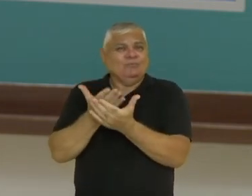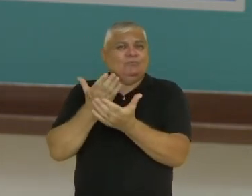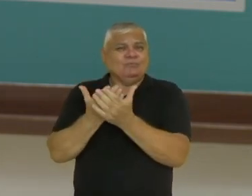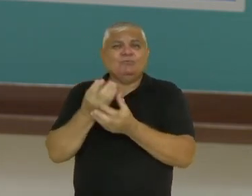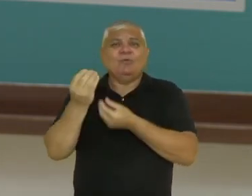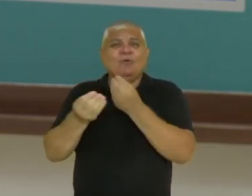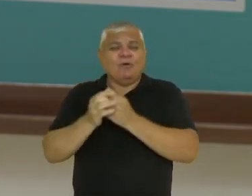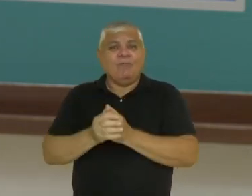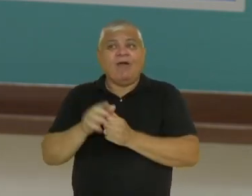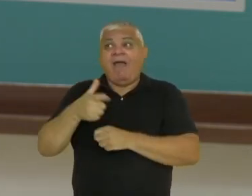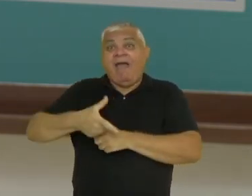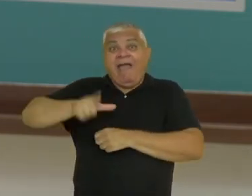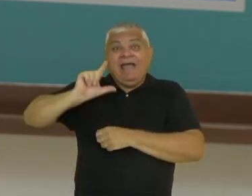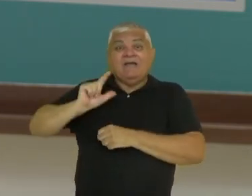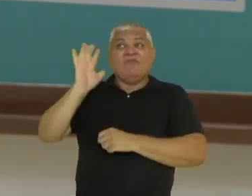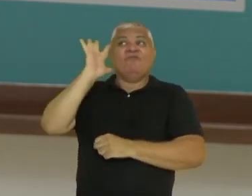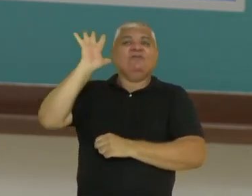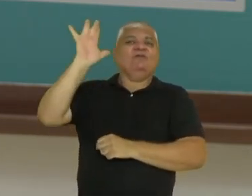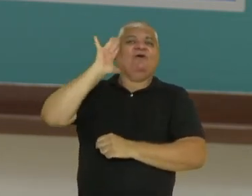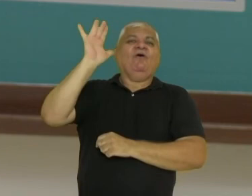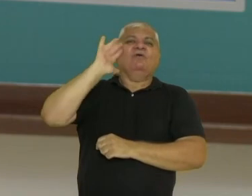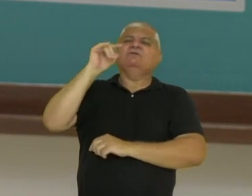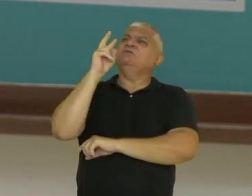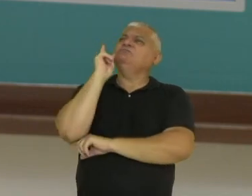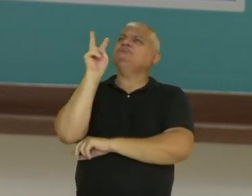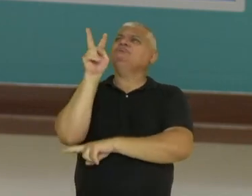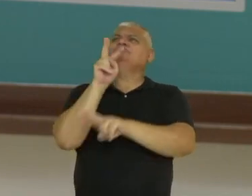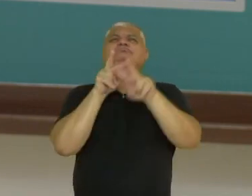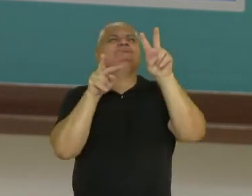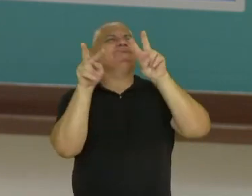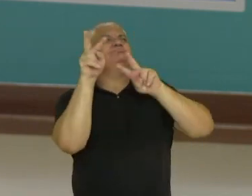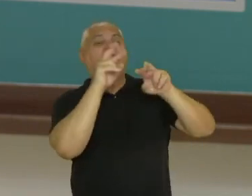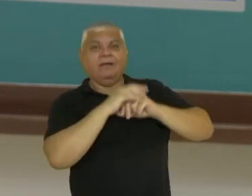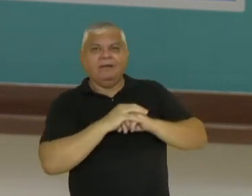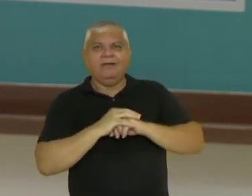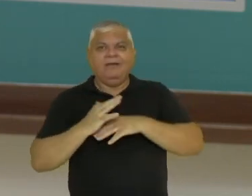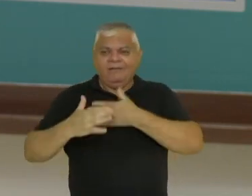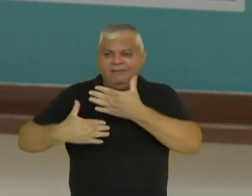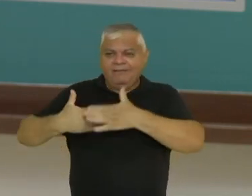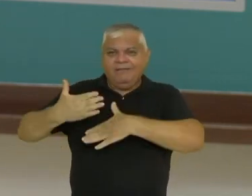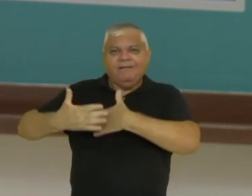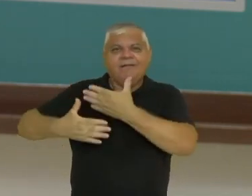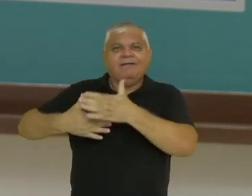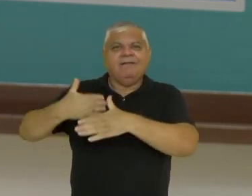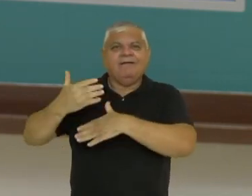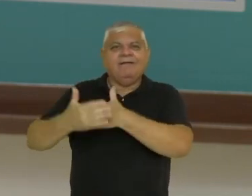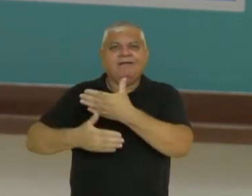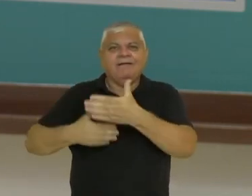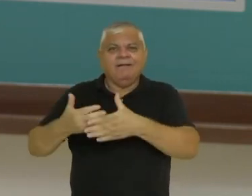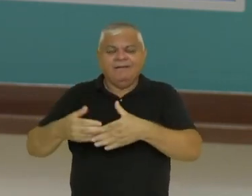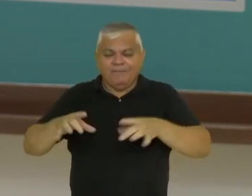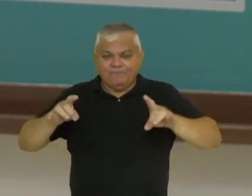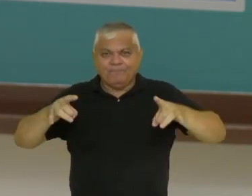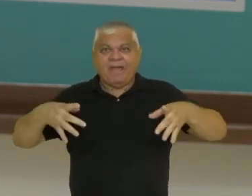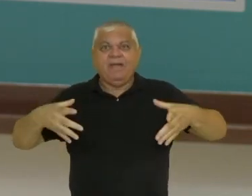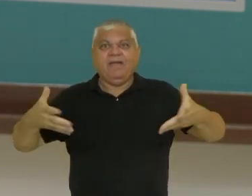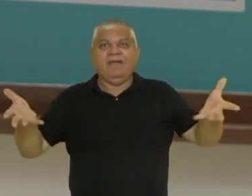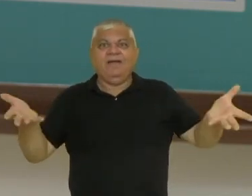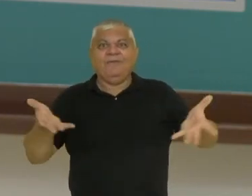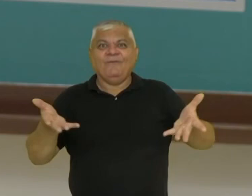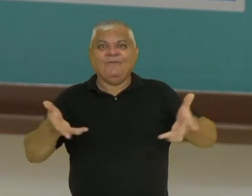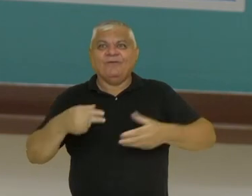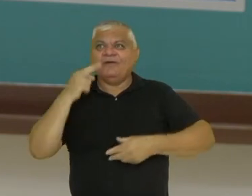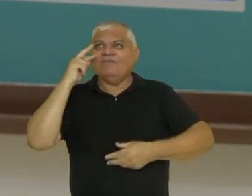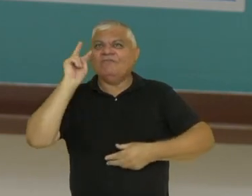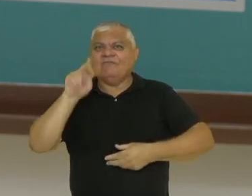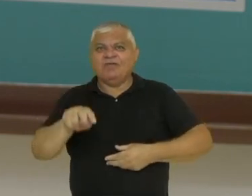os filósofos que estavam pensando em como a matéria é formada. Tudo isso caminhando, com o andar aí da humanidade, a gente chegou ao ponto de